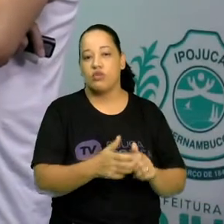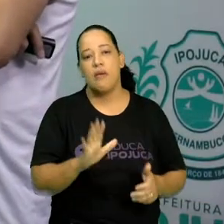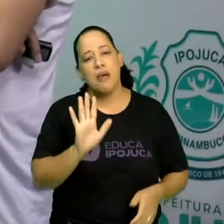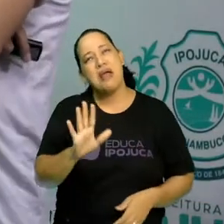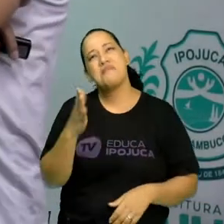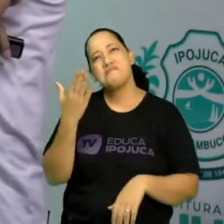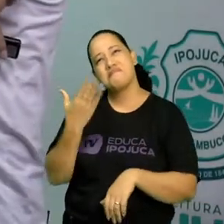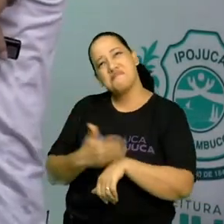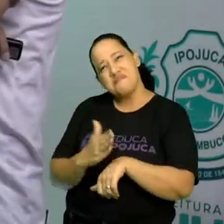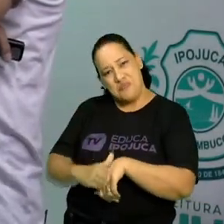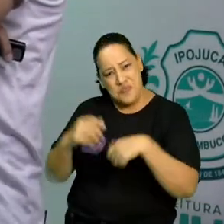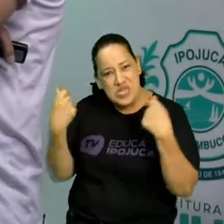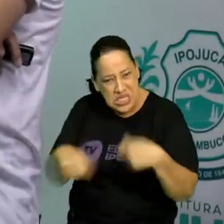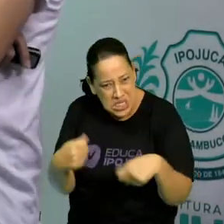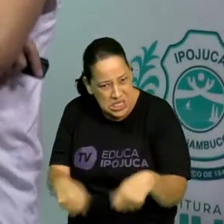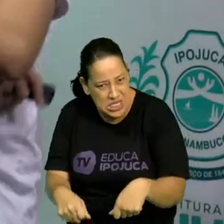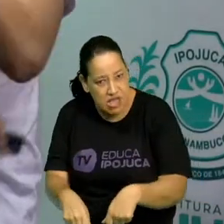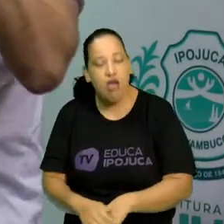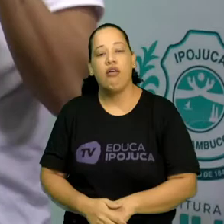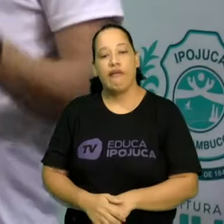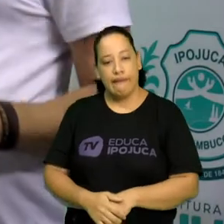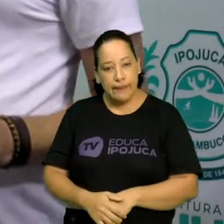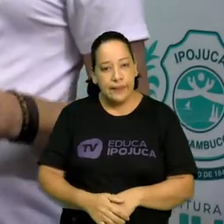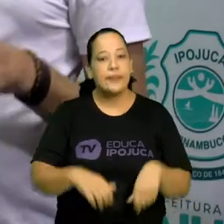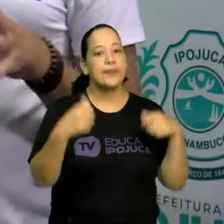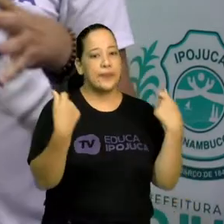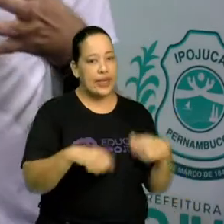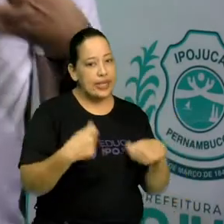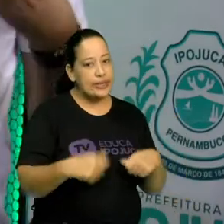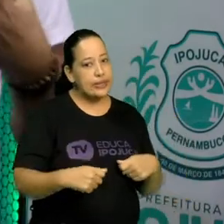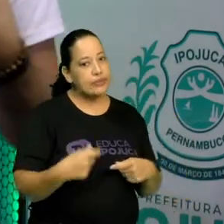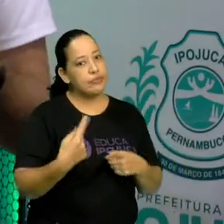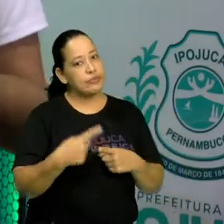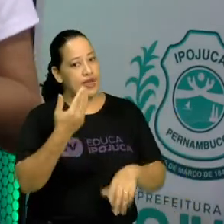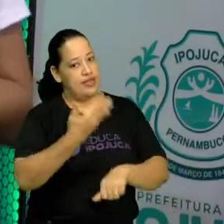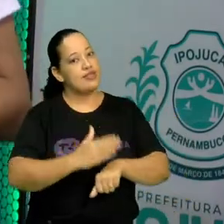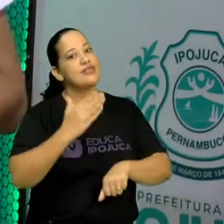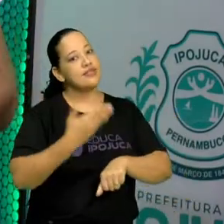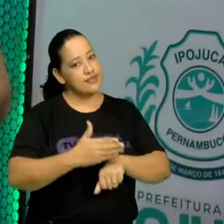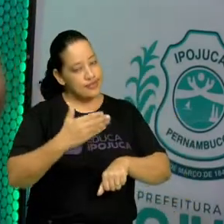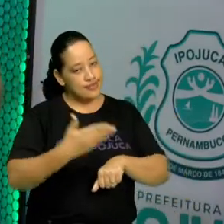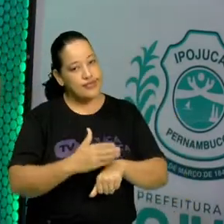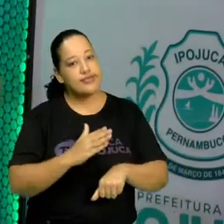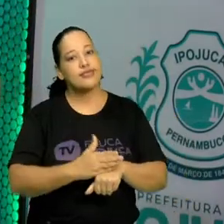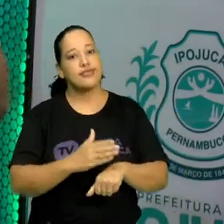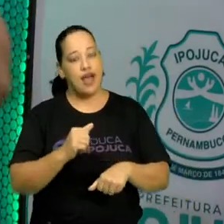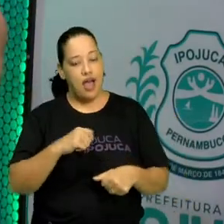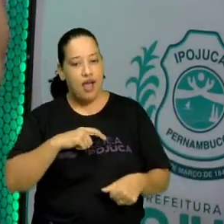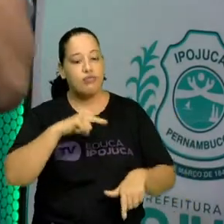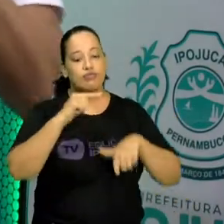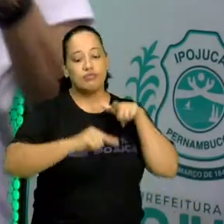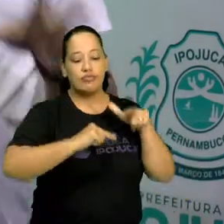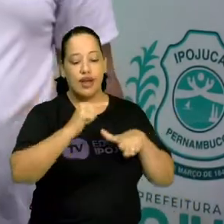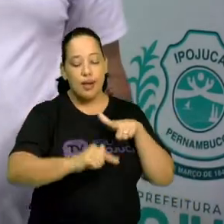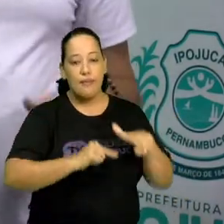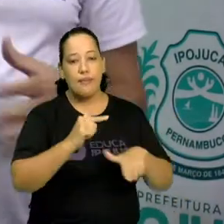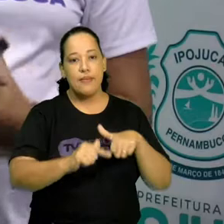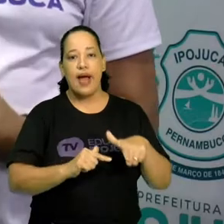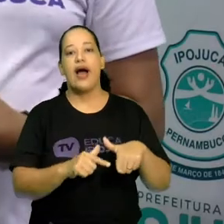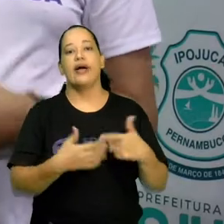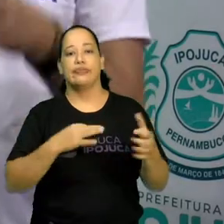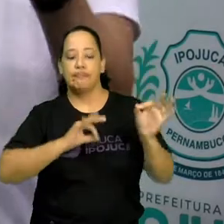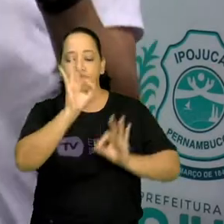ensaiar, é? Precisa, meu filho. Olha, o ensaio é o momento da construção do trabalho. Opa, desculpa